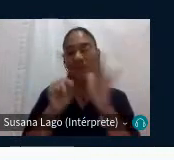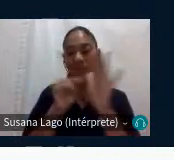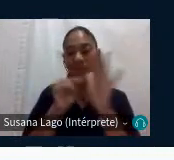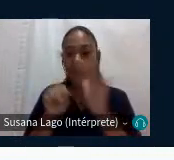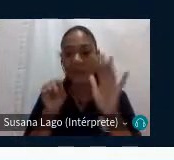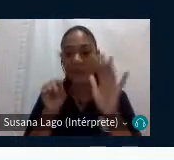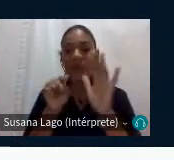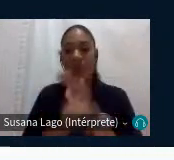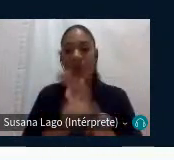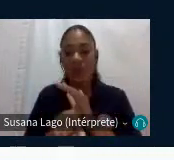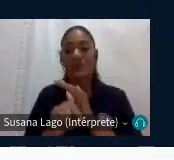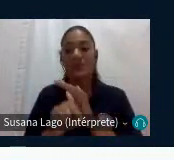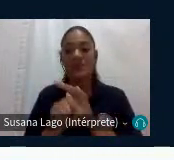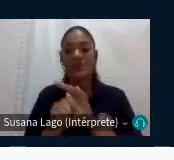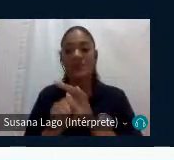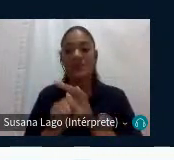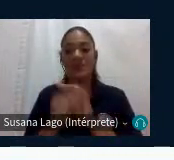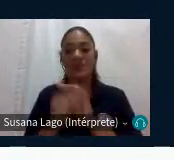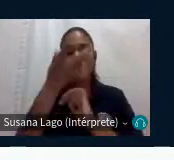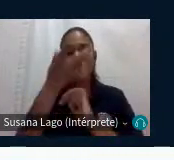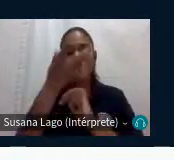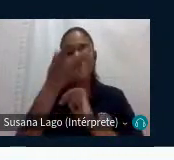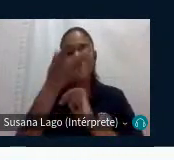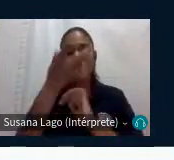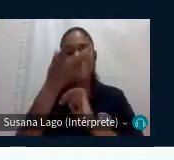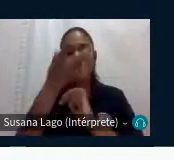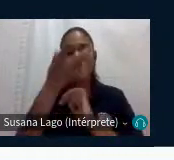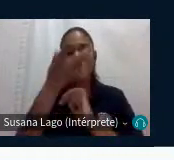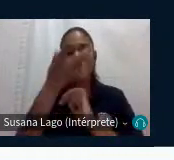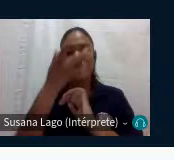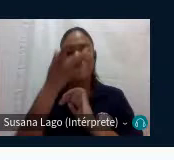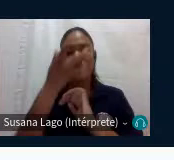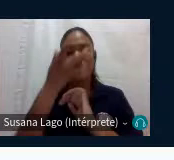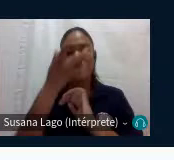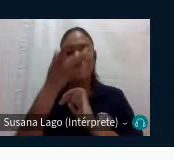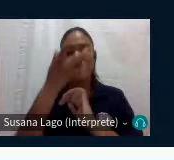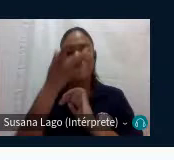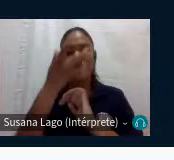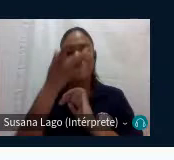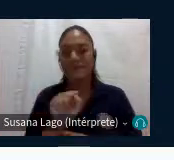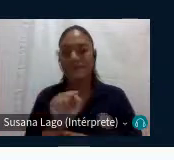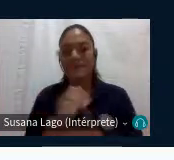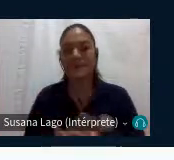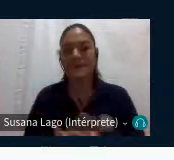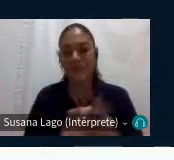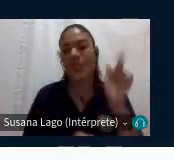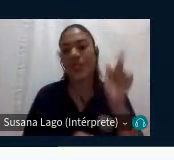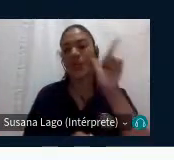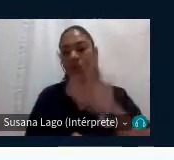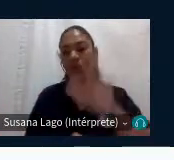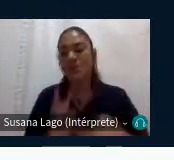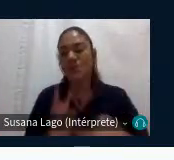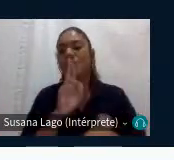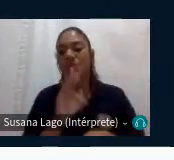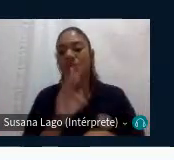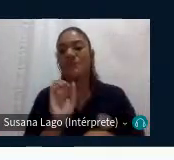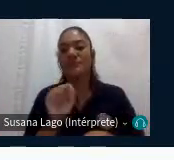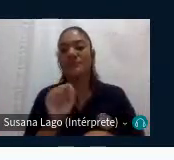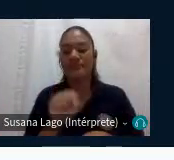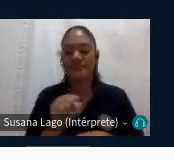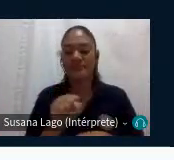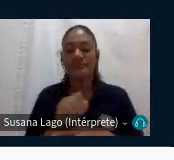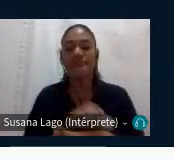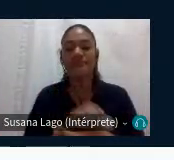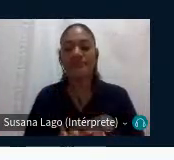no ensino. Se ela fala, não, eu sei que eu consigo produzir nesse assunto aqui, e as duas são